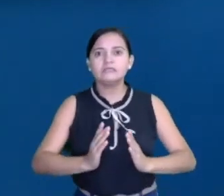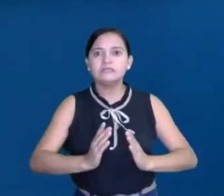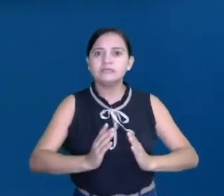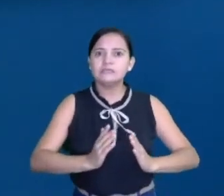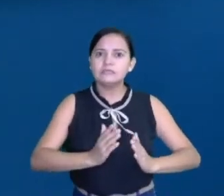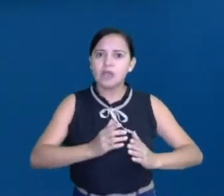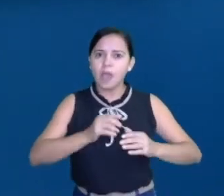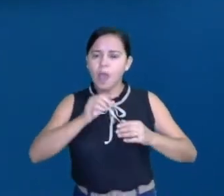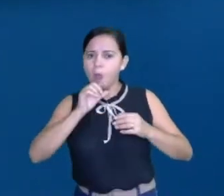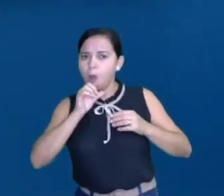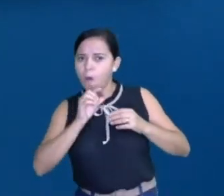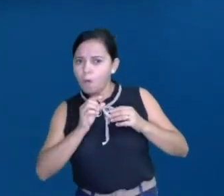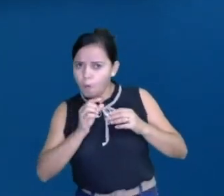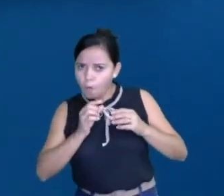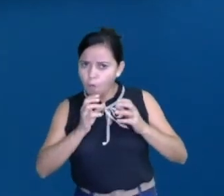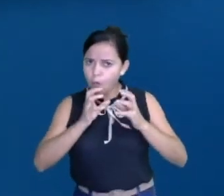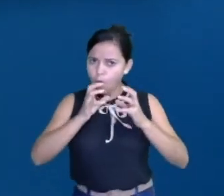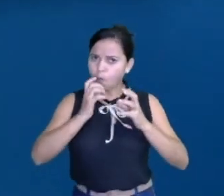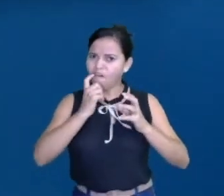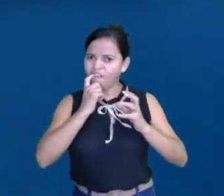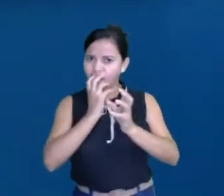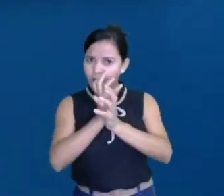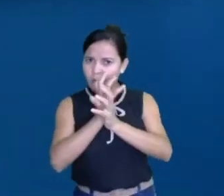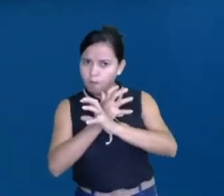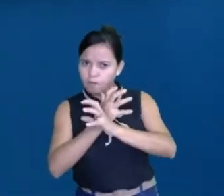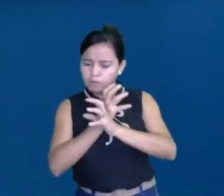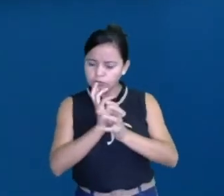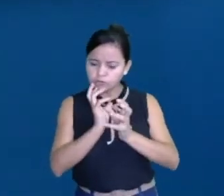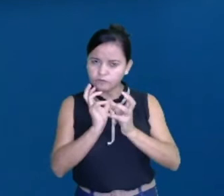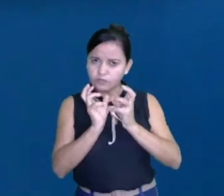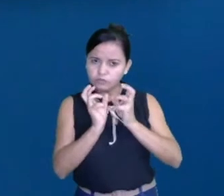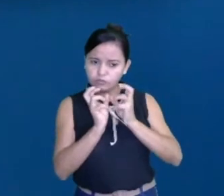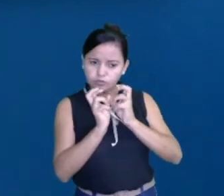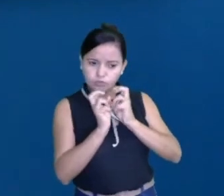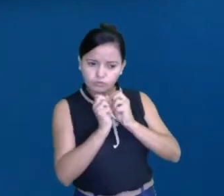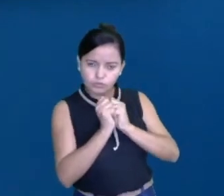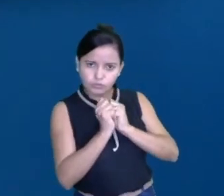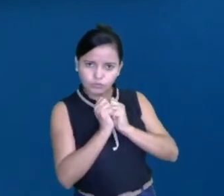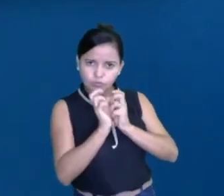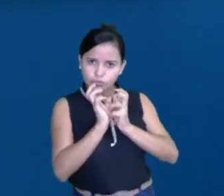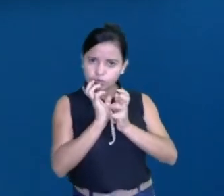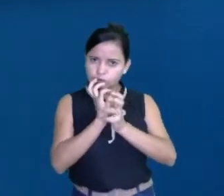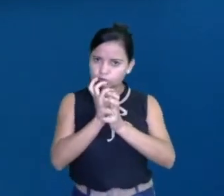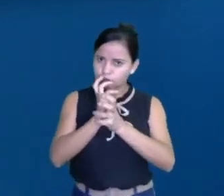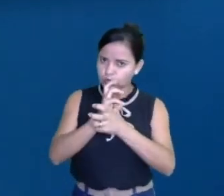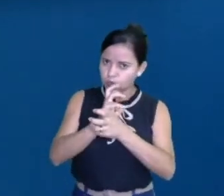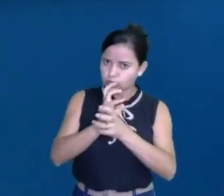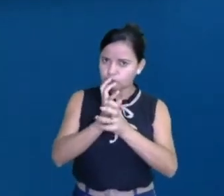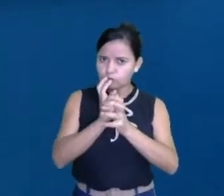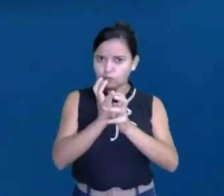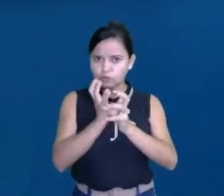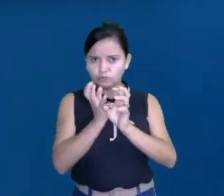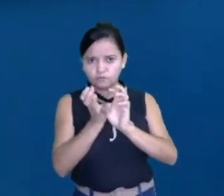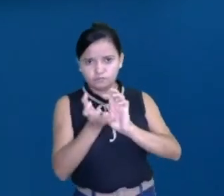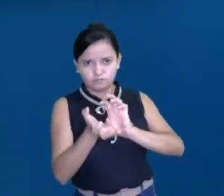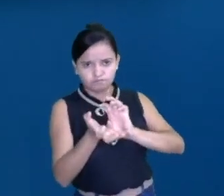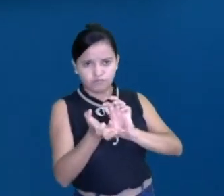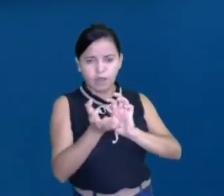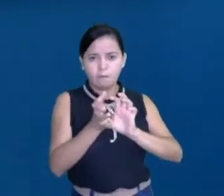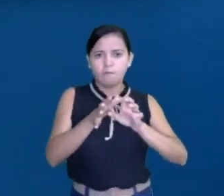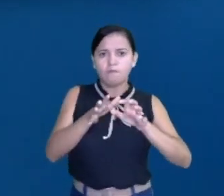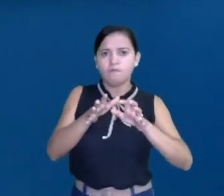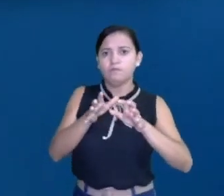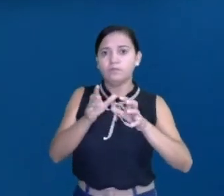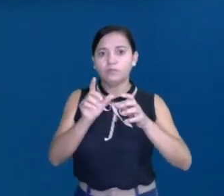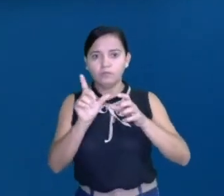se fusionando, vão se juntando à medida que ele vai ficando mais velho, e então por isso o número de ossos do seu esqueleto